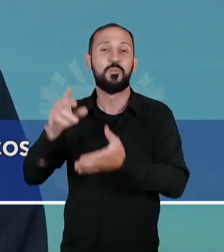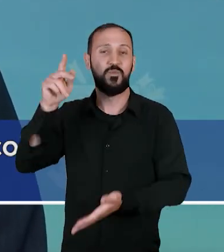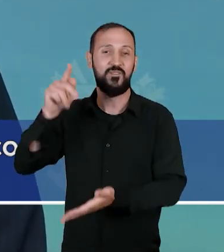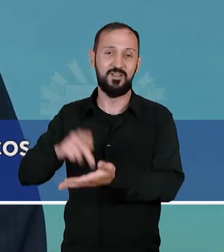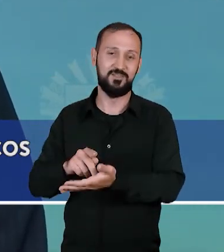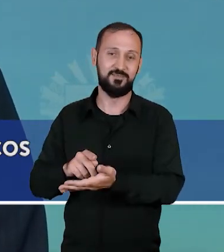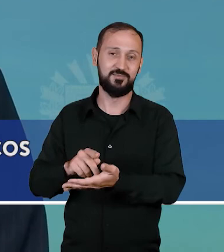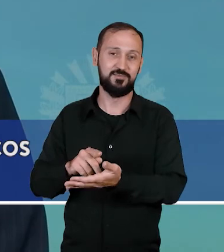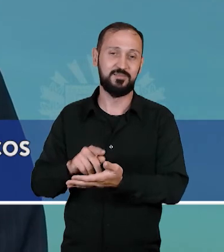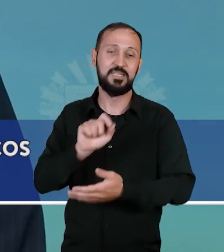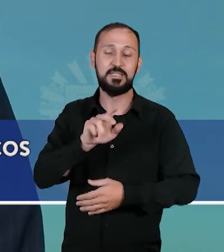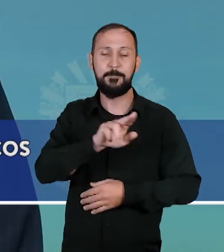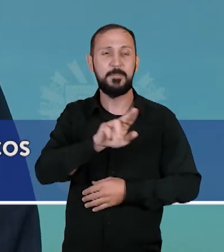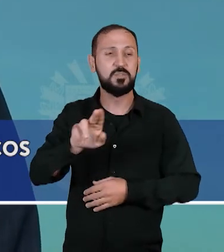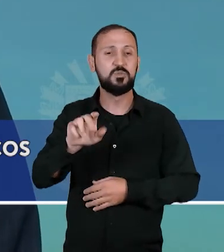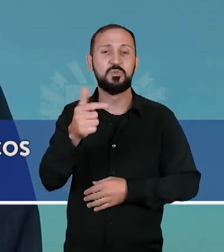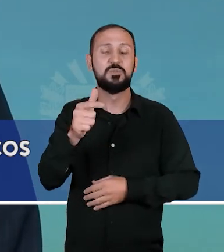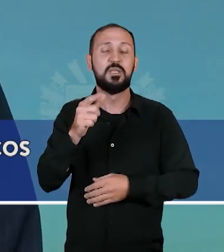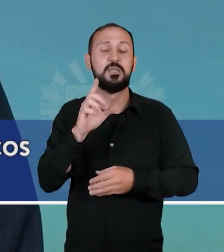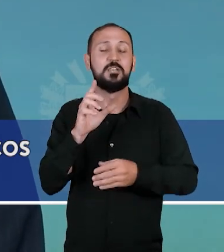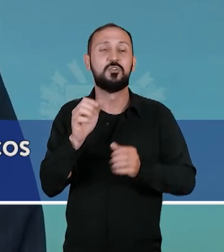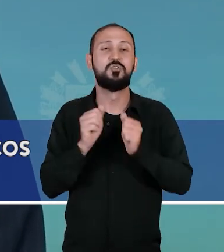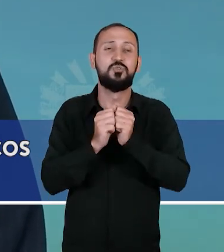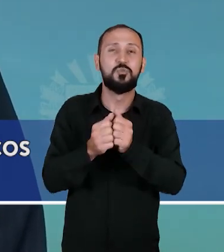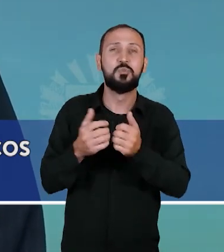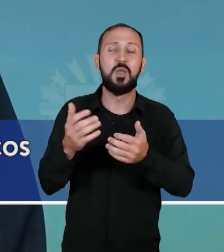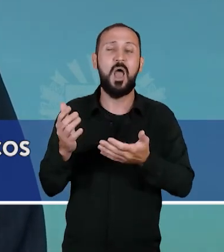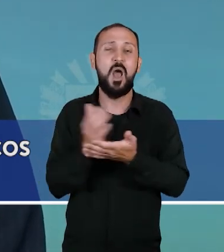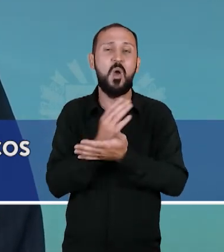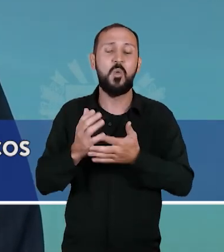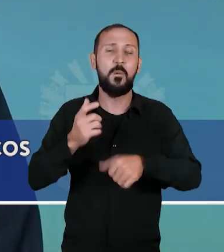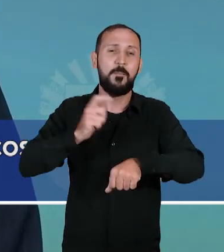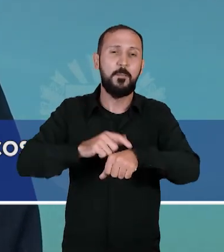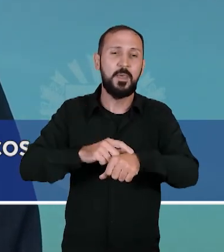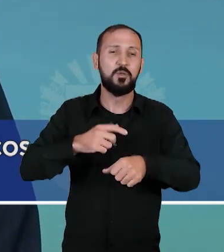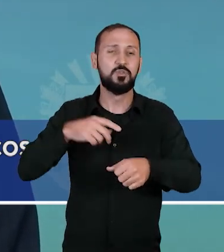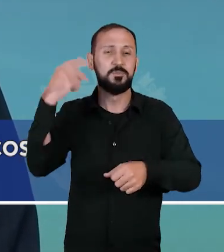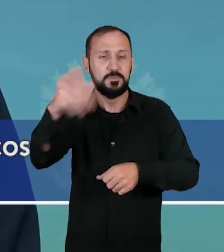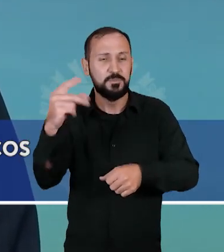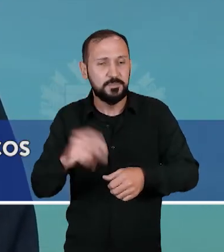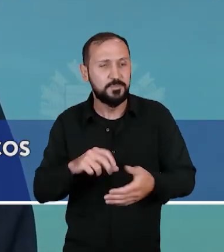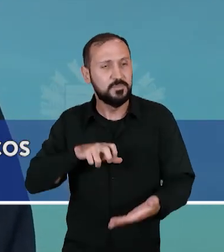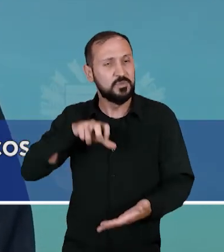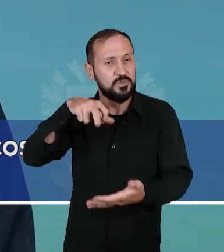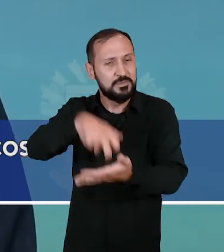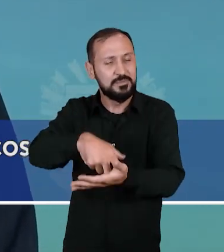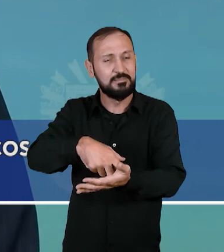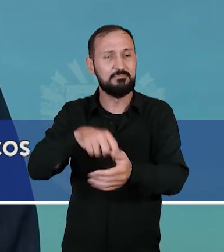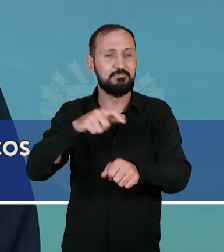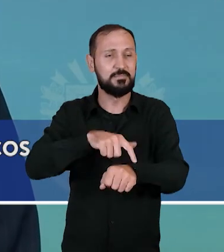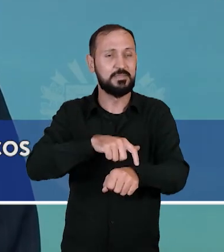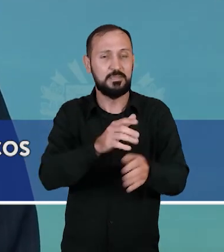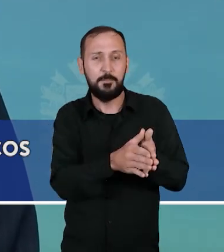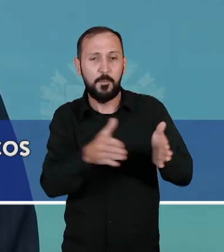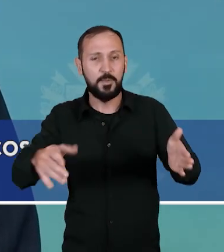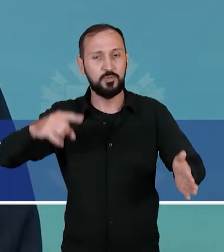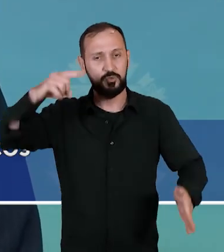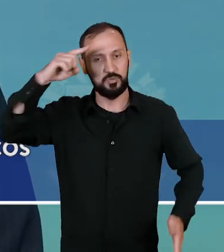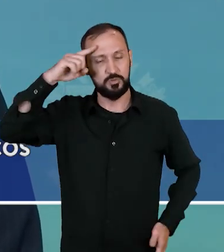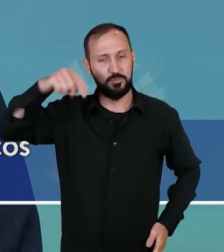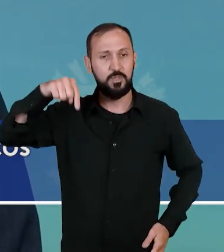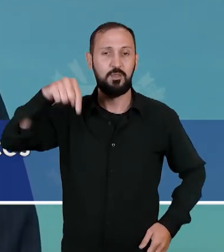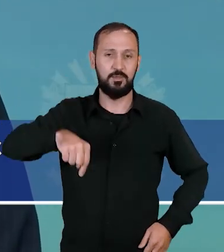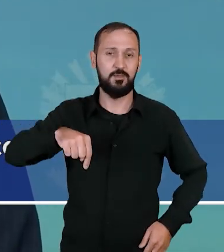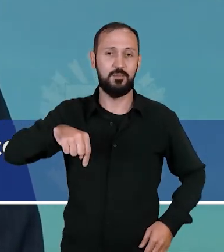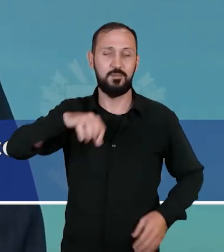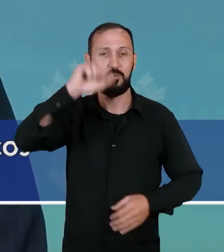Verdade, ou seja, que aquela pessoa não esteja envolvida em casos de tortura durante o período do regime militar